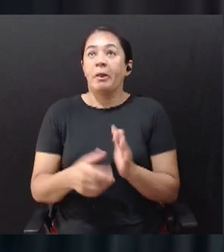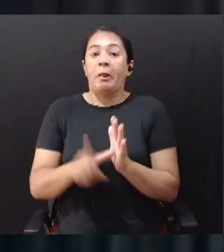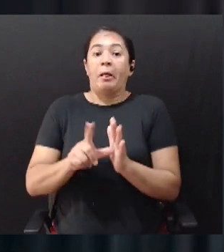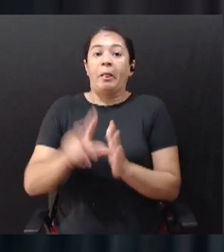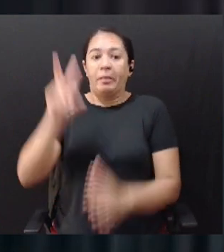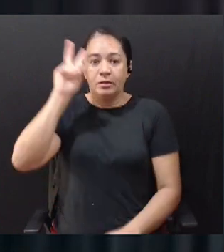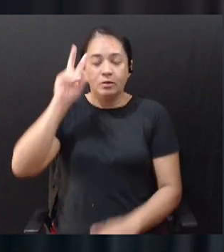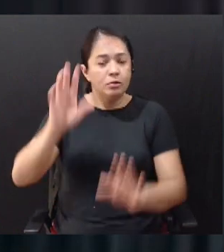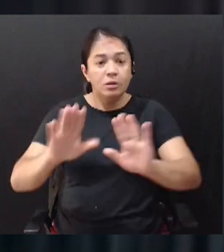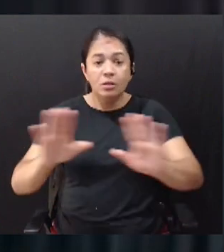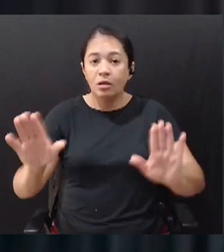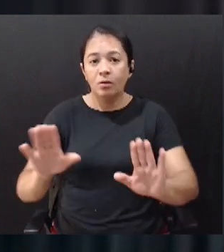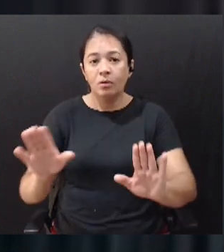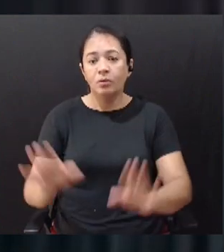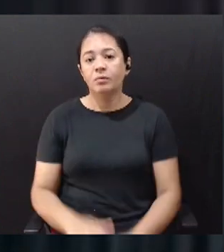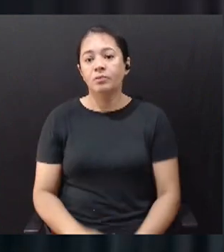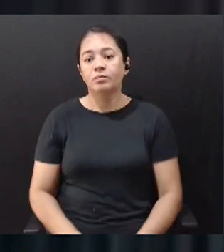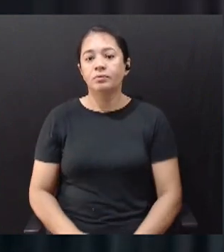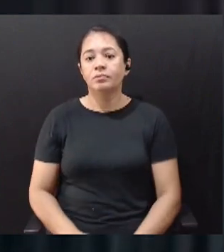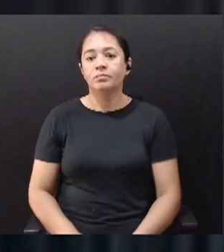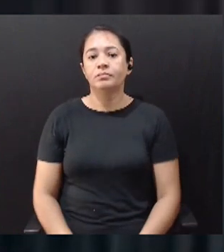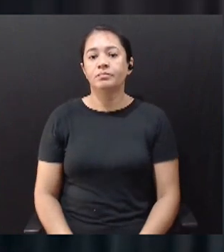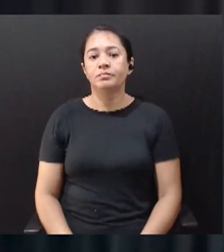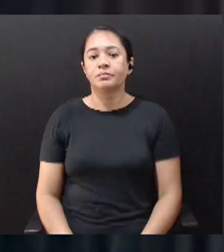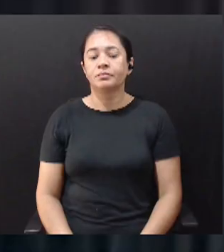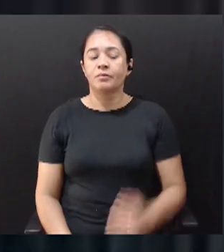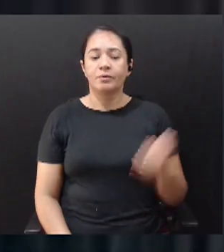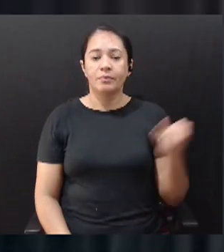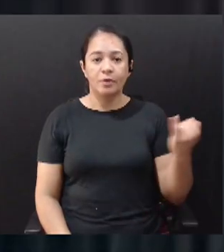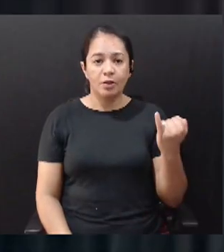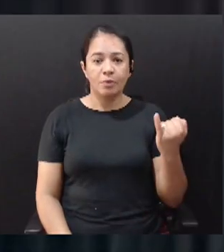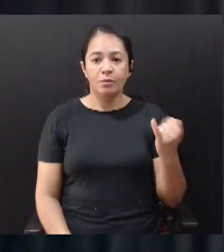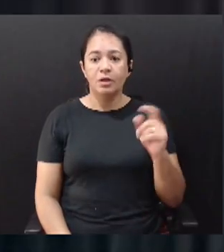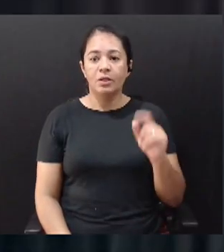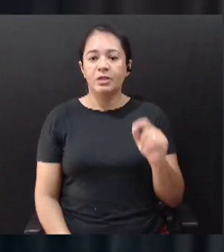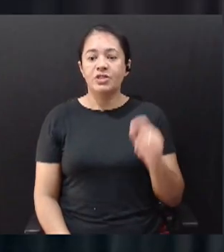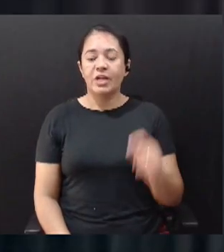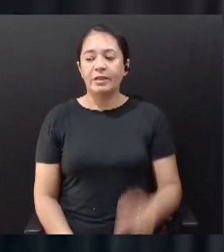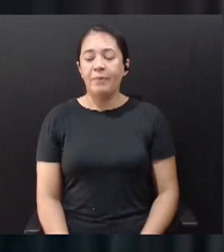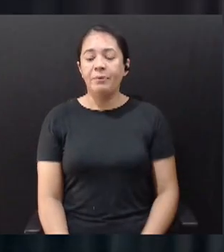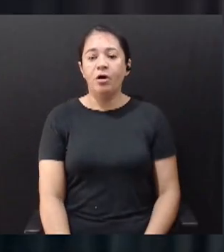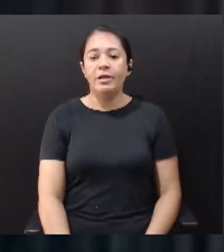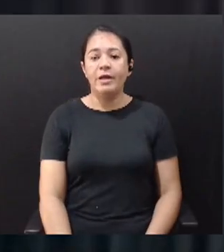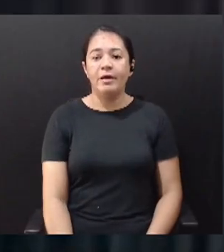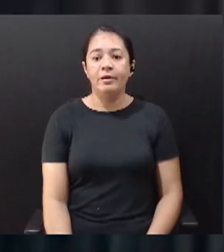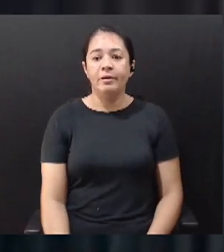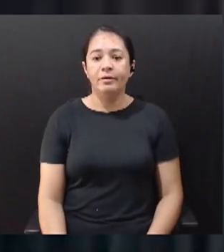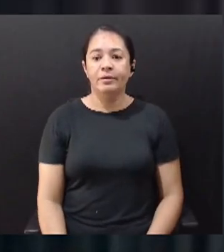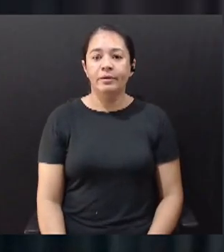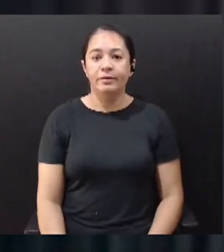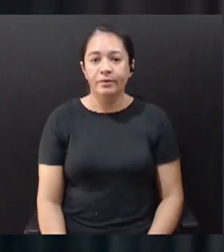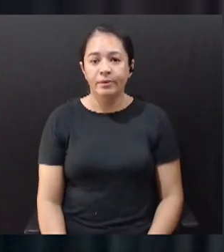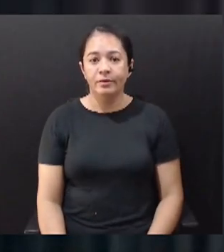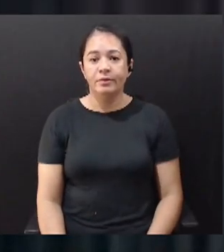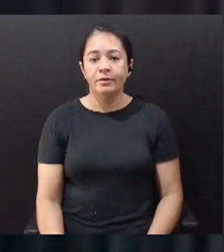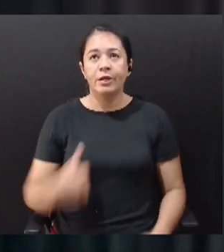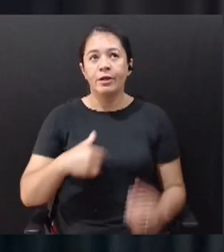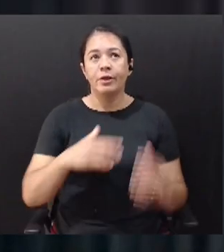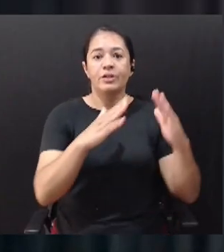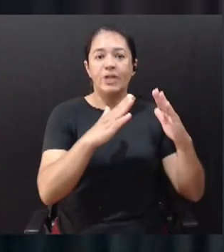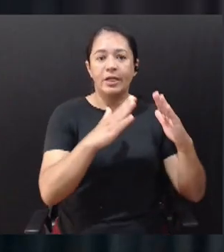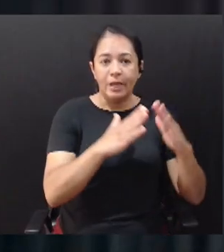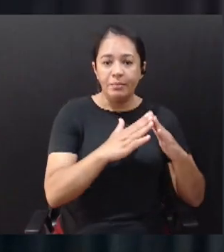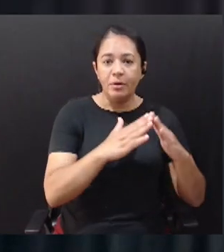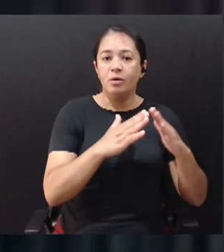dia seguinte. Então é importante que estejamos presentes. Então quando eu estou em casa, quando estou no trabalho, eu estou